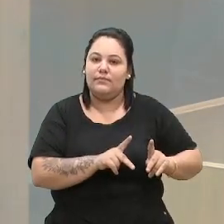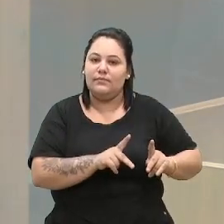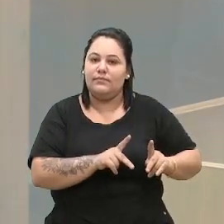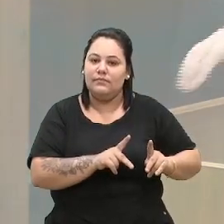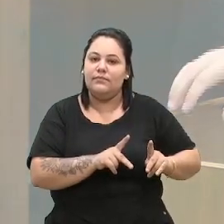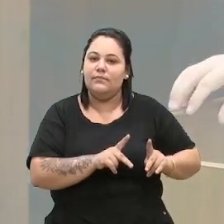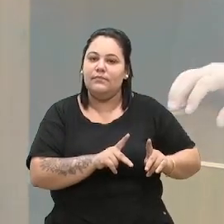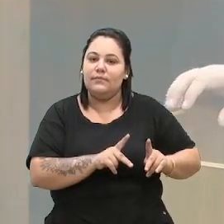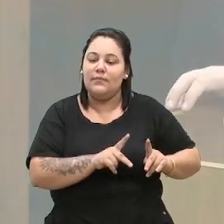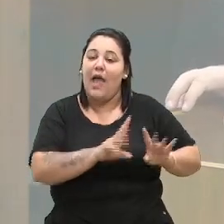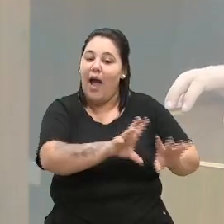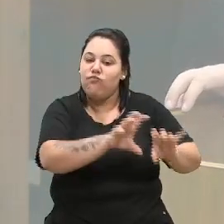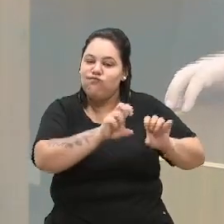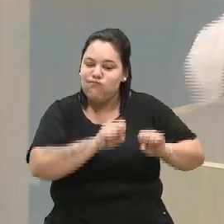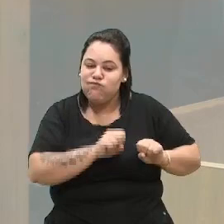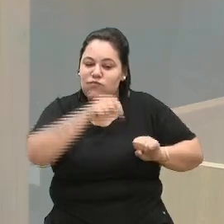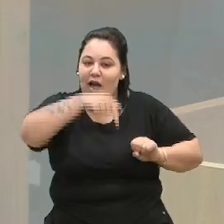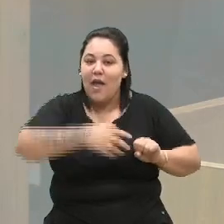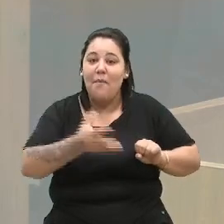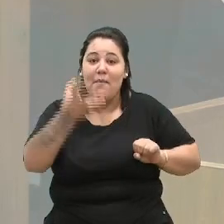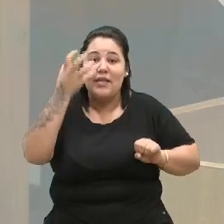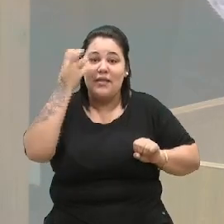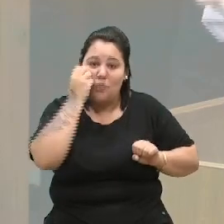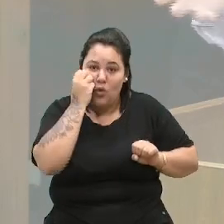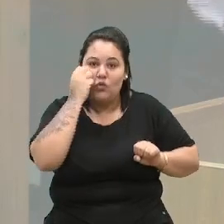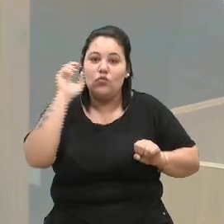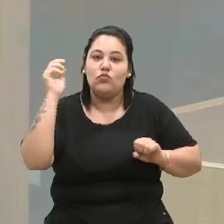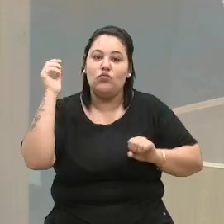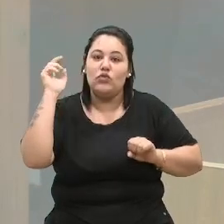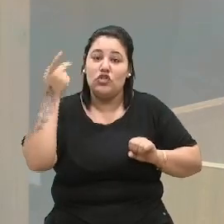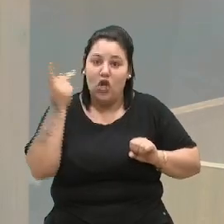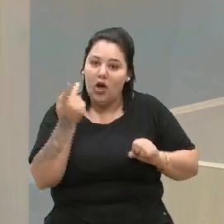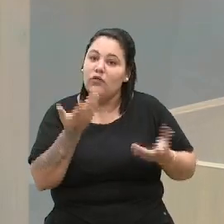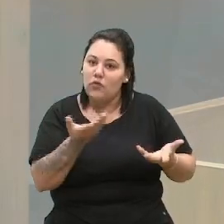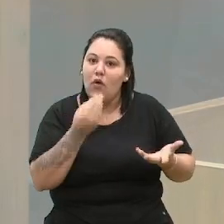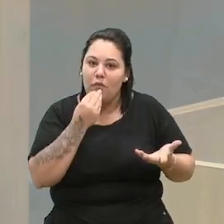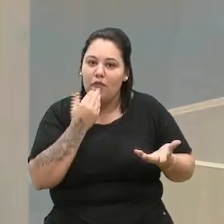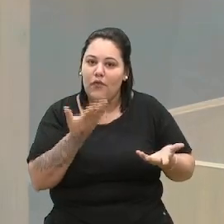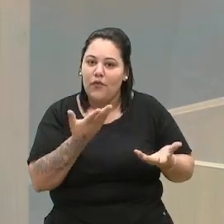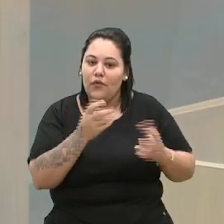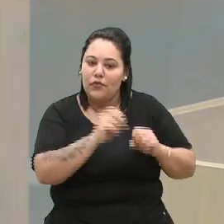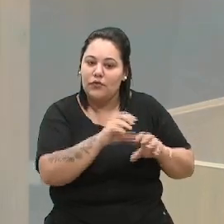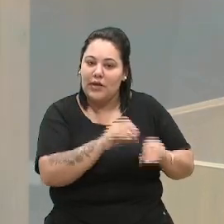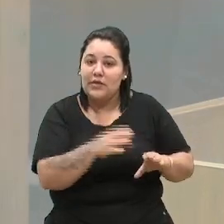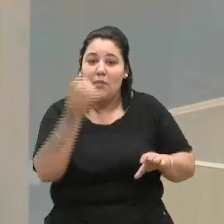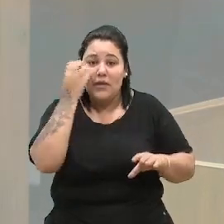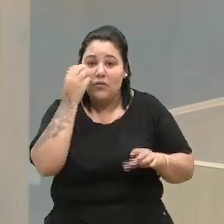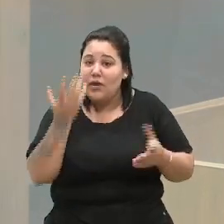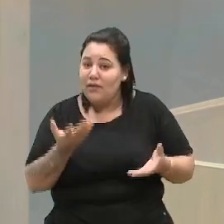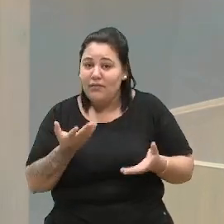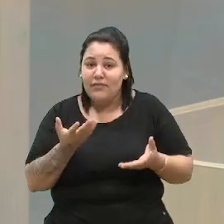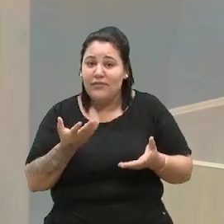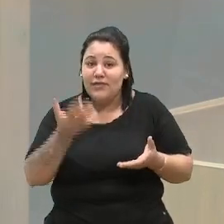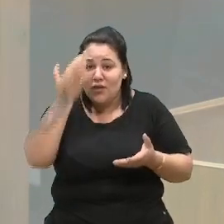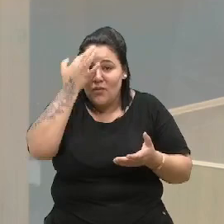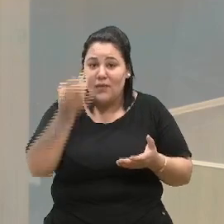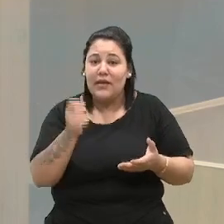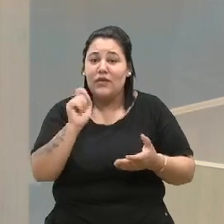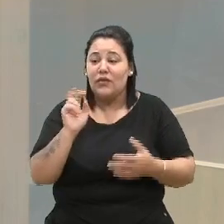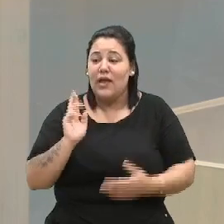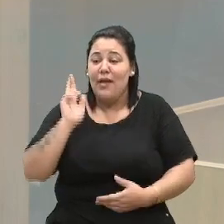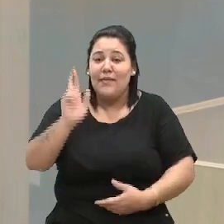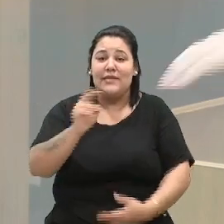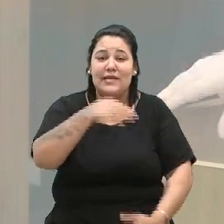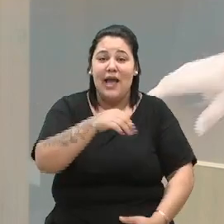desse prédio, desse monumento histórico, né? Com educação patrimonial, que entendam o que representa a